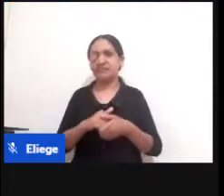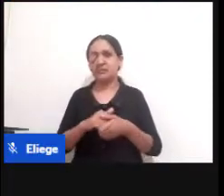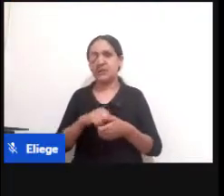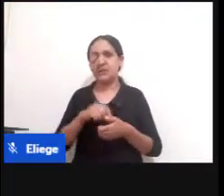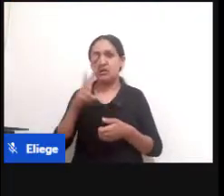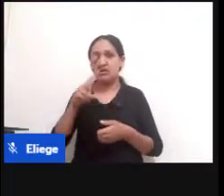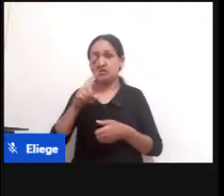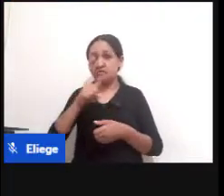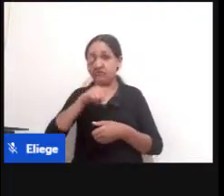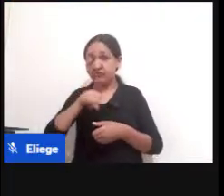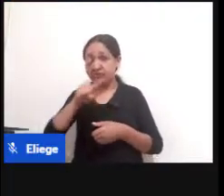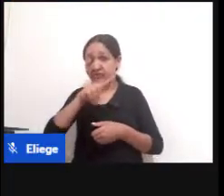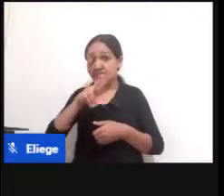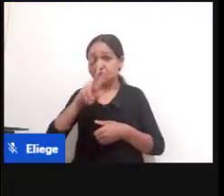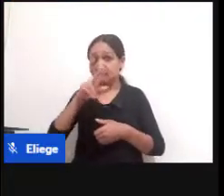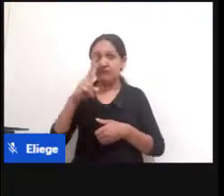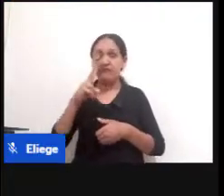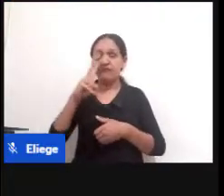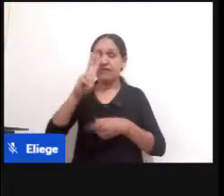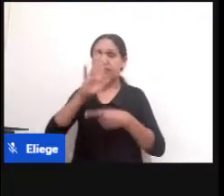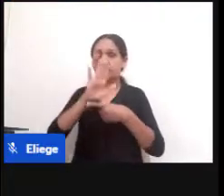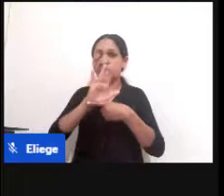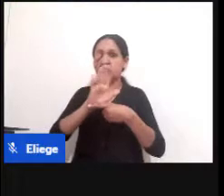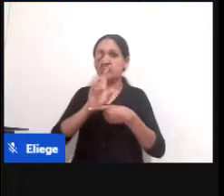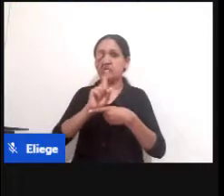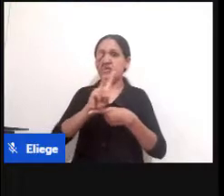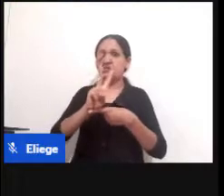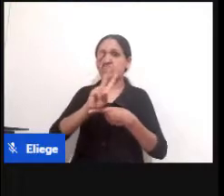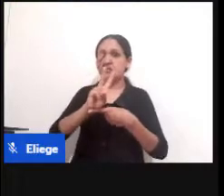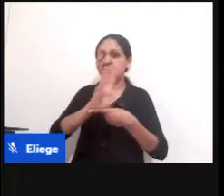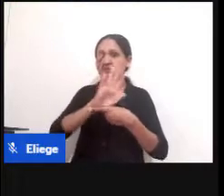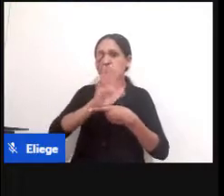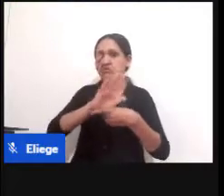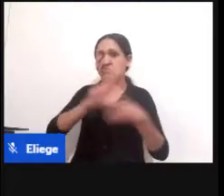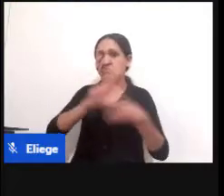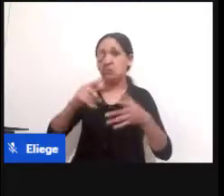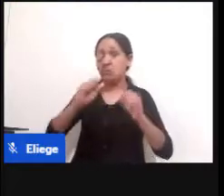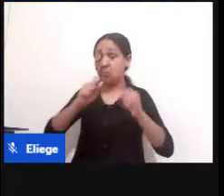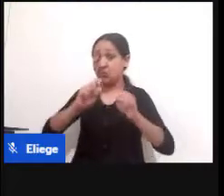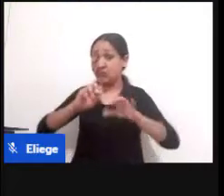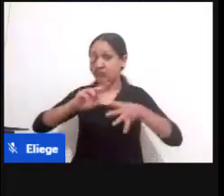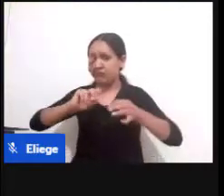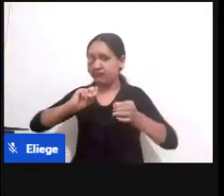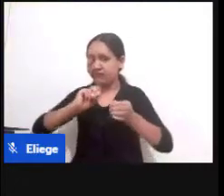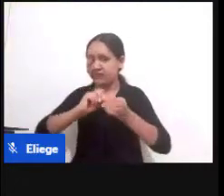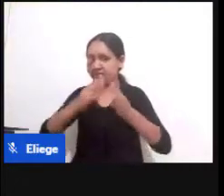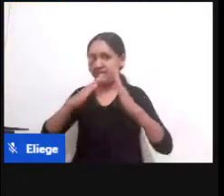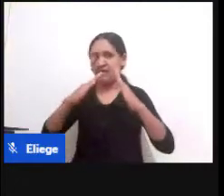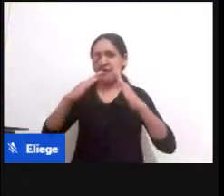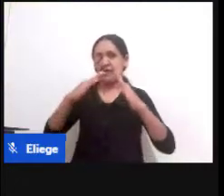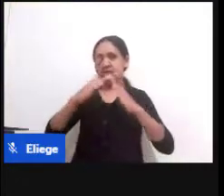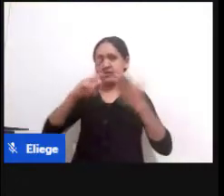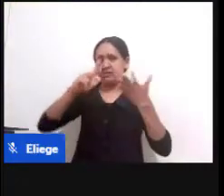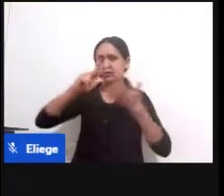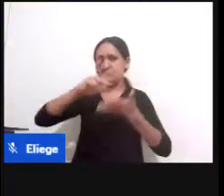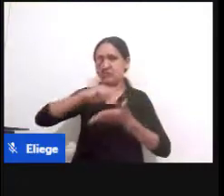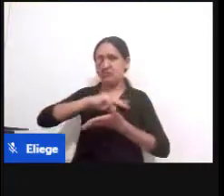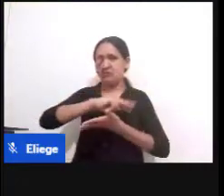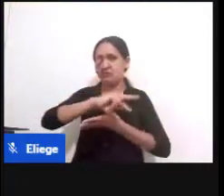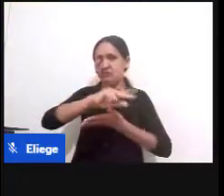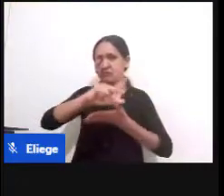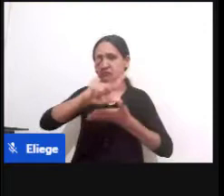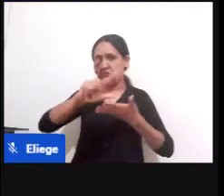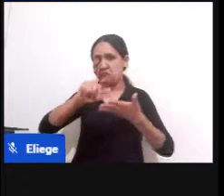Vocês assistiram a um vídeo em que nós podemos construir muito em casa através de um material alternativo. Olha